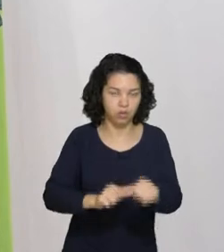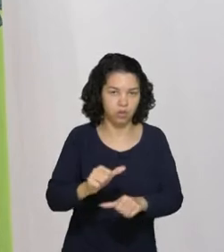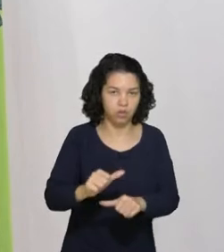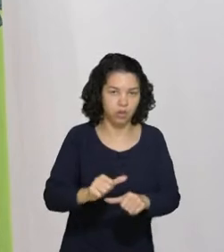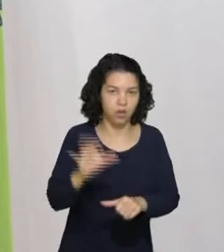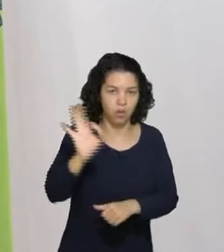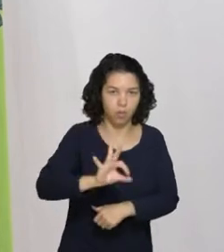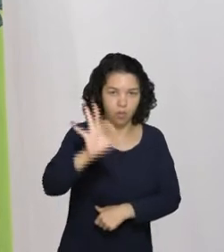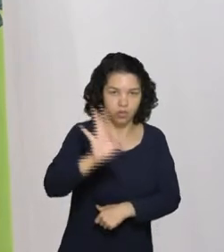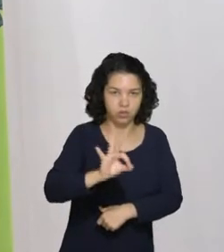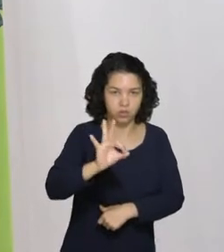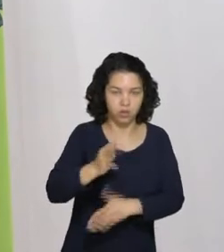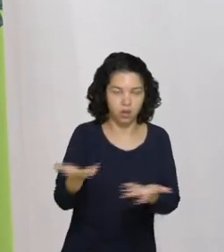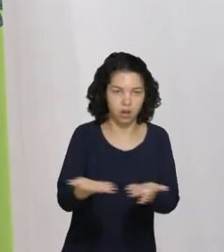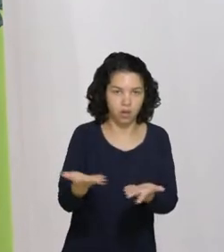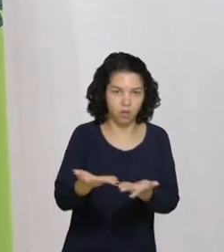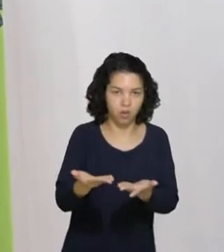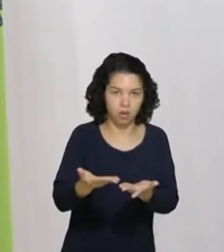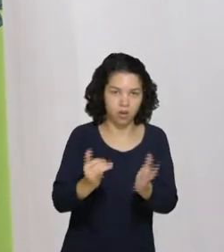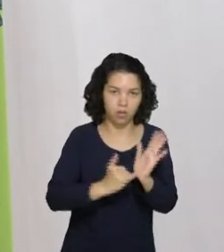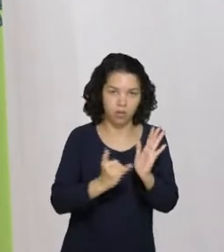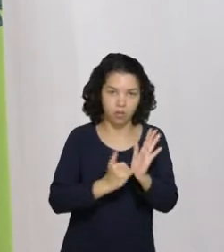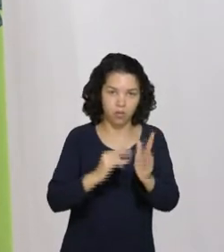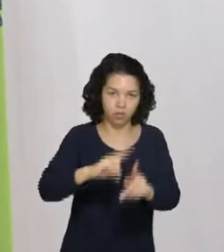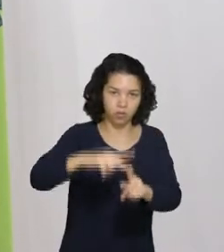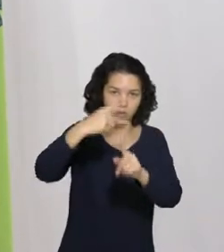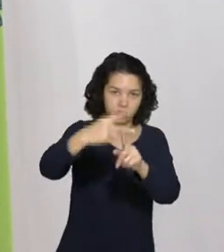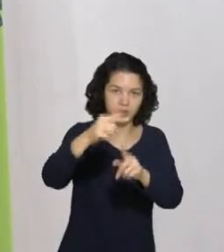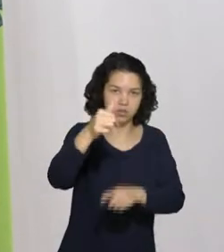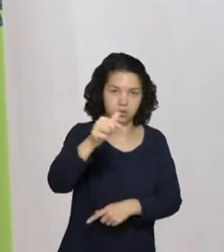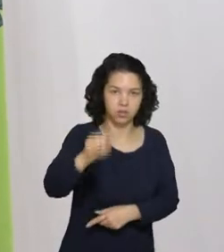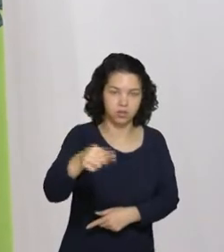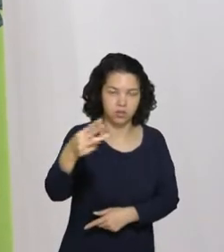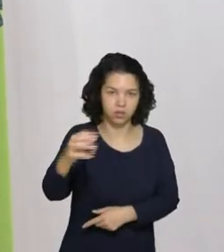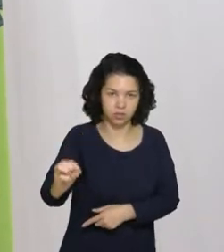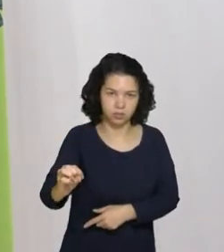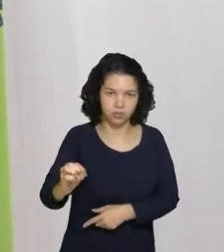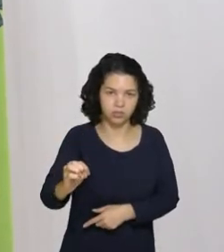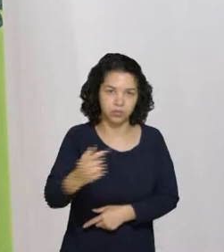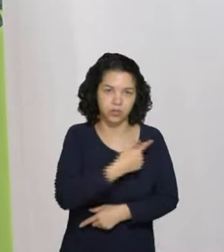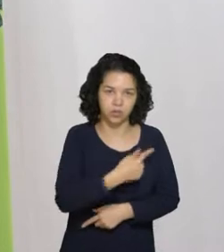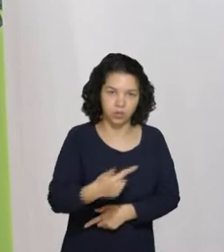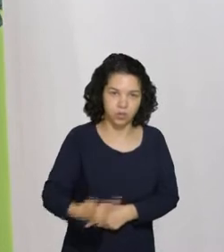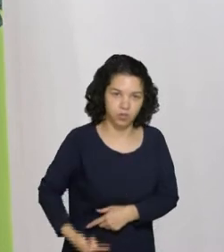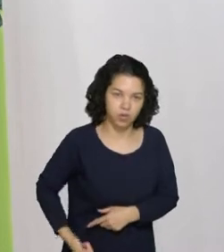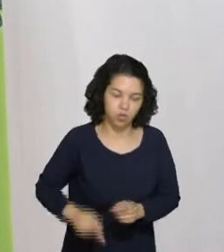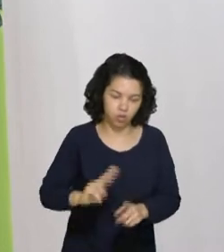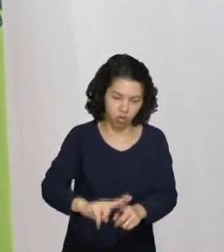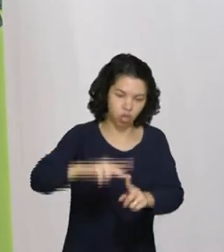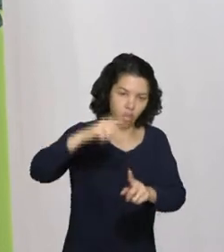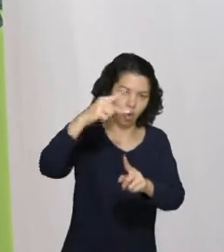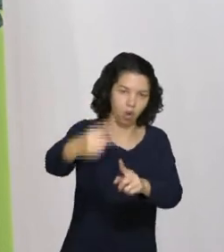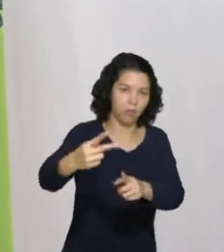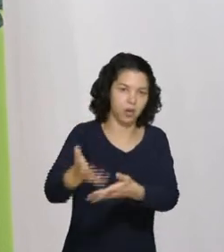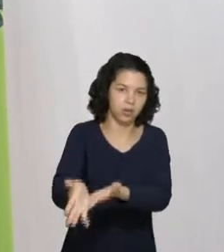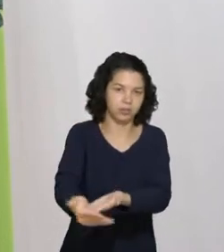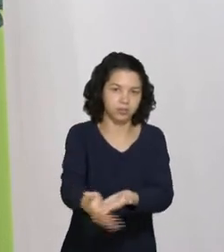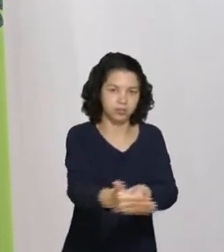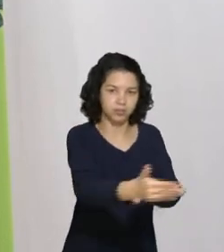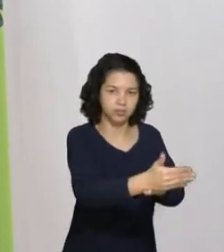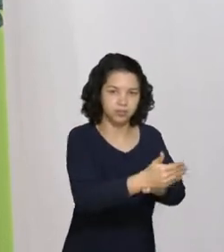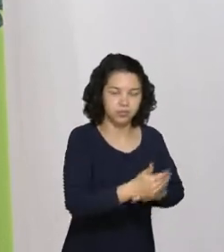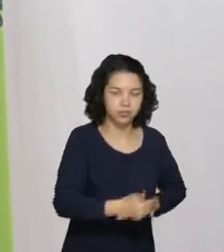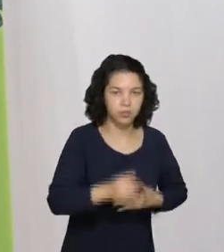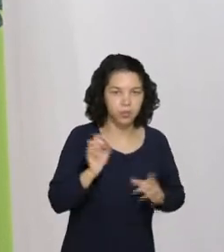imposto sobre R$ 7,30, que é o preço do leite. Então, o governo dobra a arrecadação